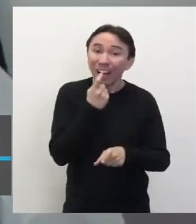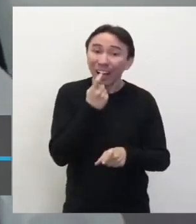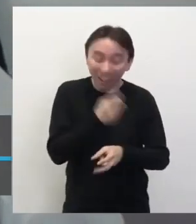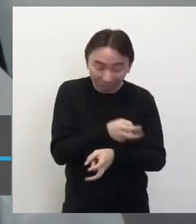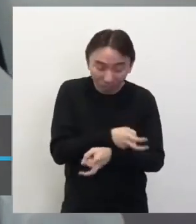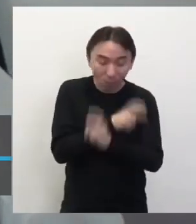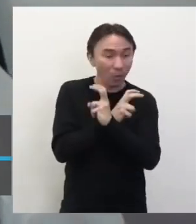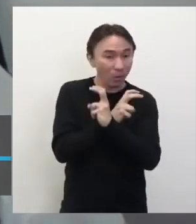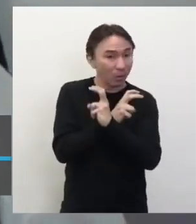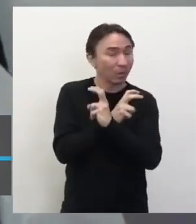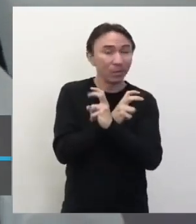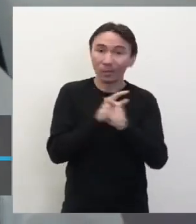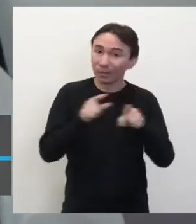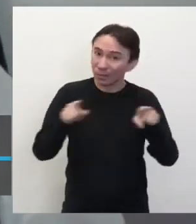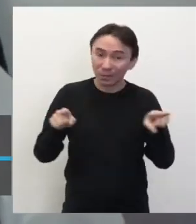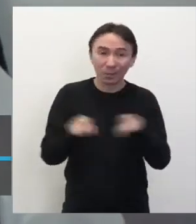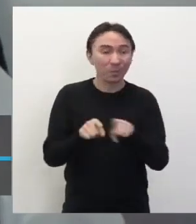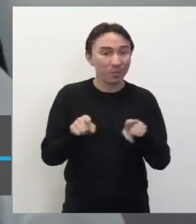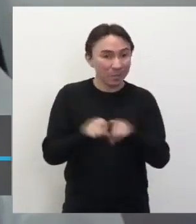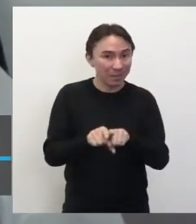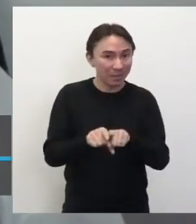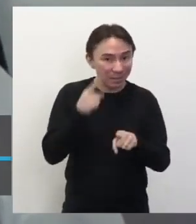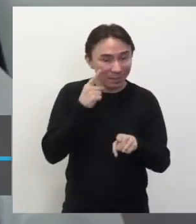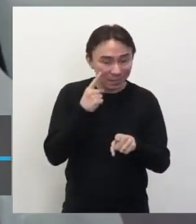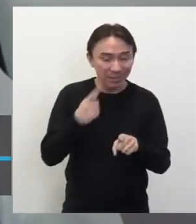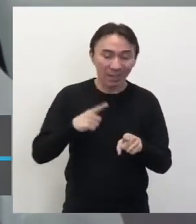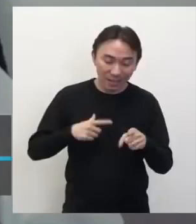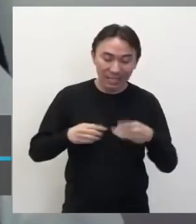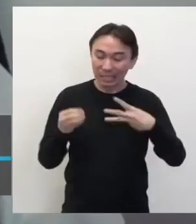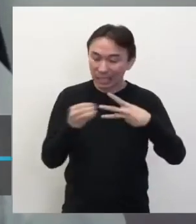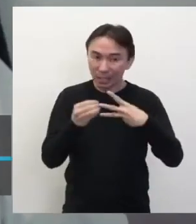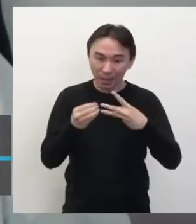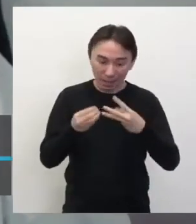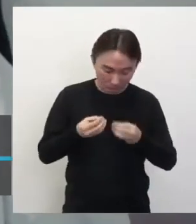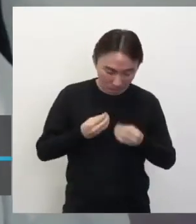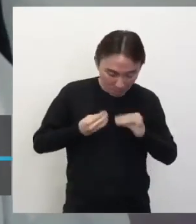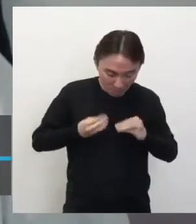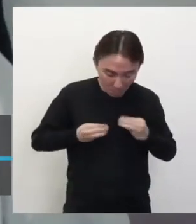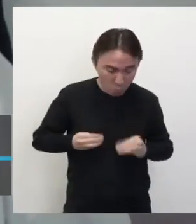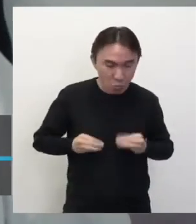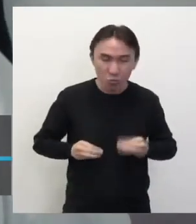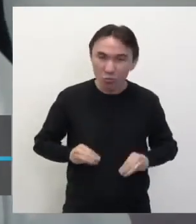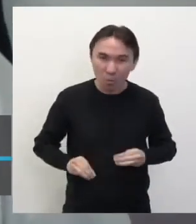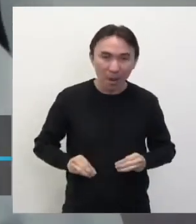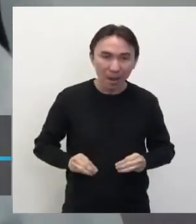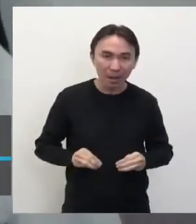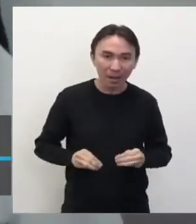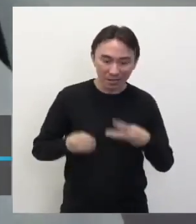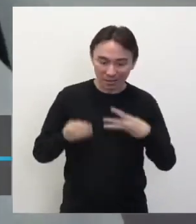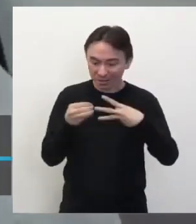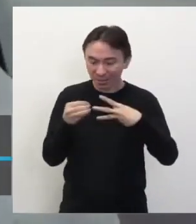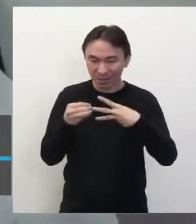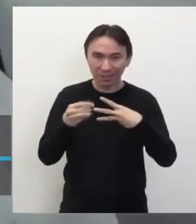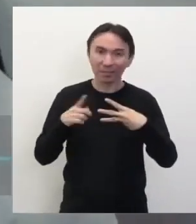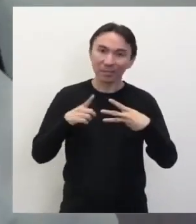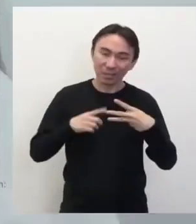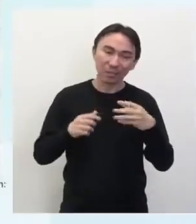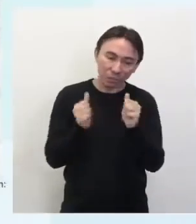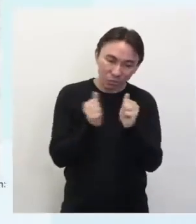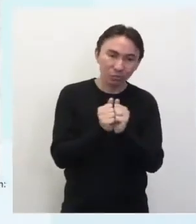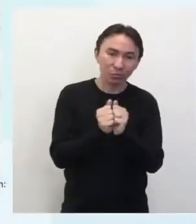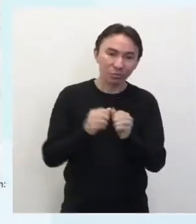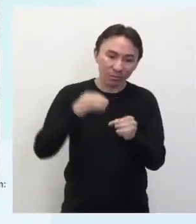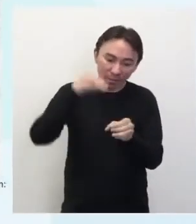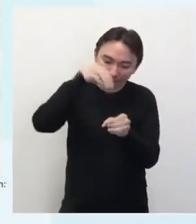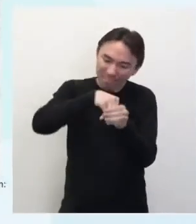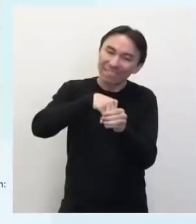por células e essas células vão ser preenchidas por um mineral, né, normalmente, que é o cálcio, tá? Então, é uma célula,